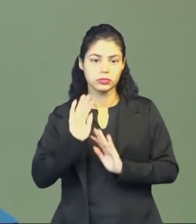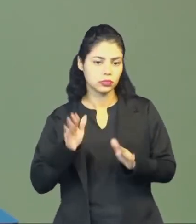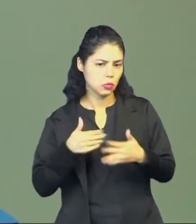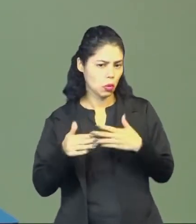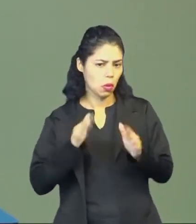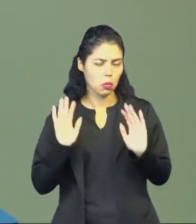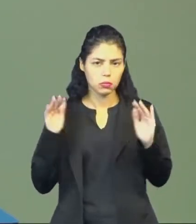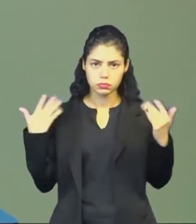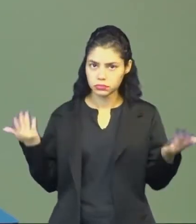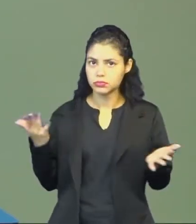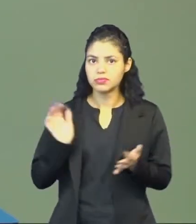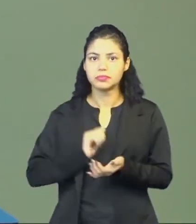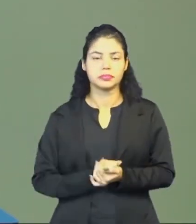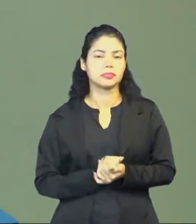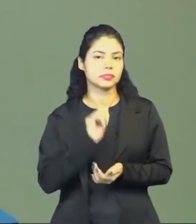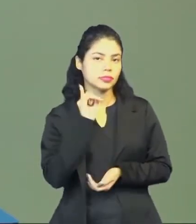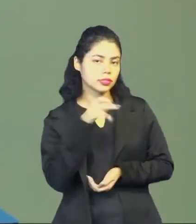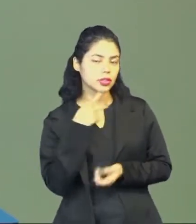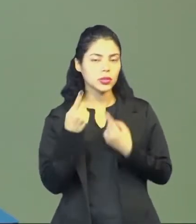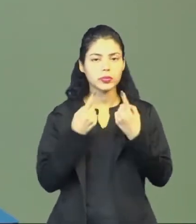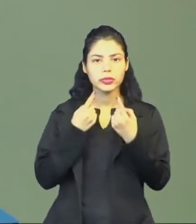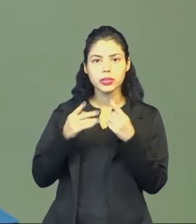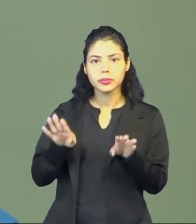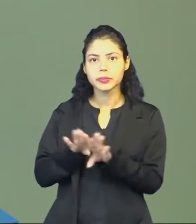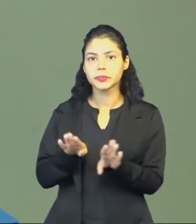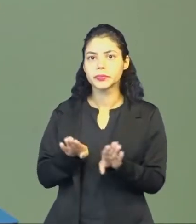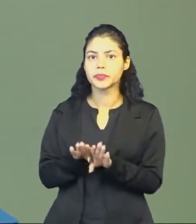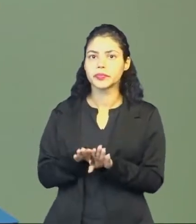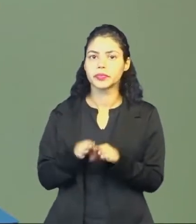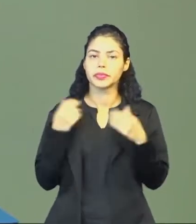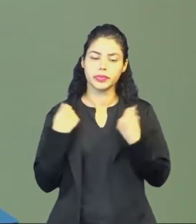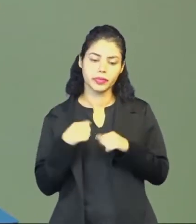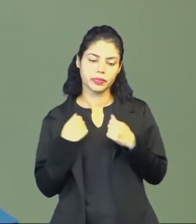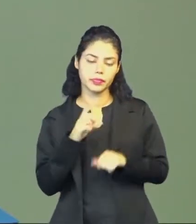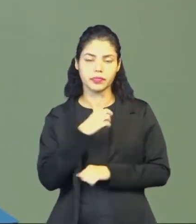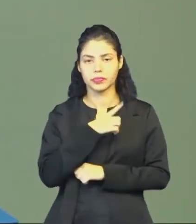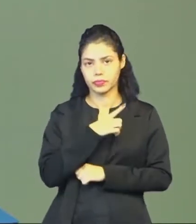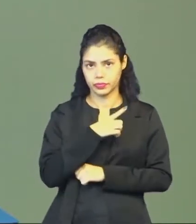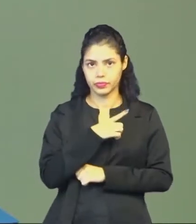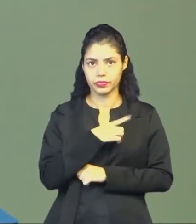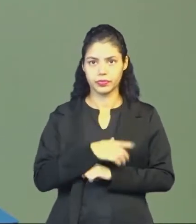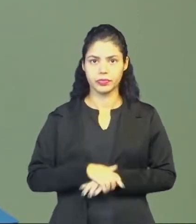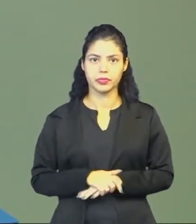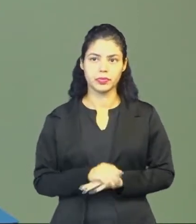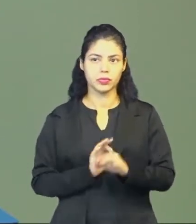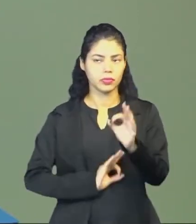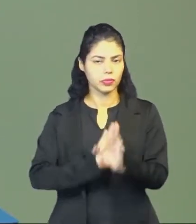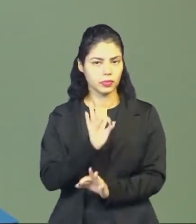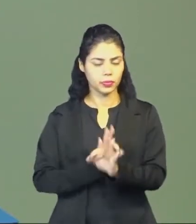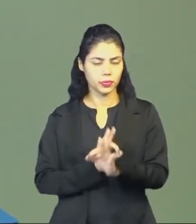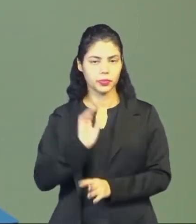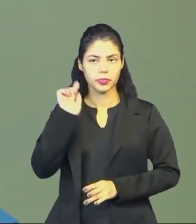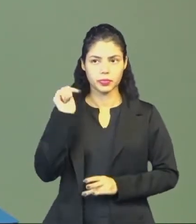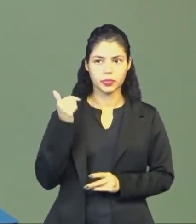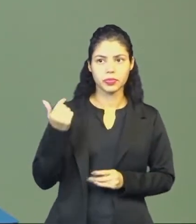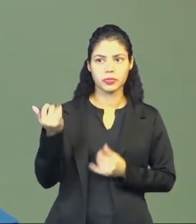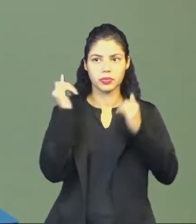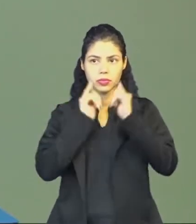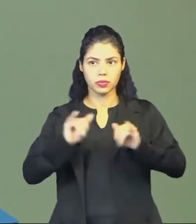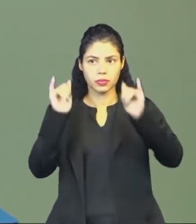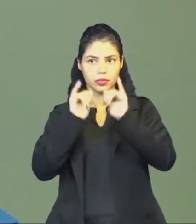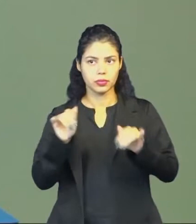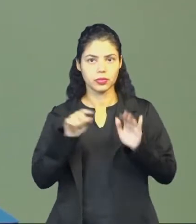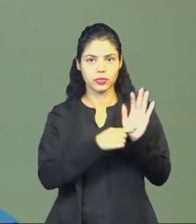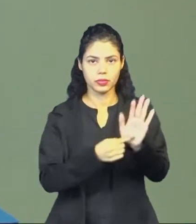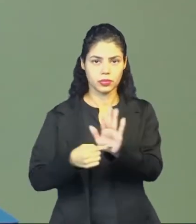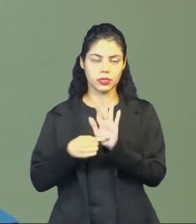for a intenção que ele quer se comunicar, a mensagem que ele quer transmitir, como ele está sendo organizado ali com as informações